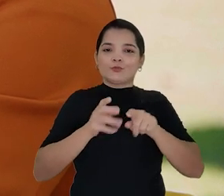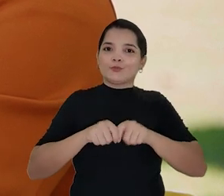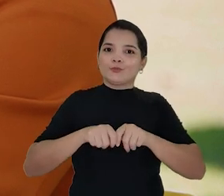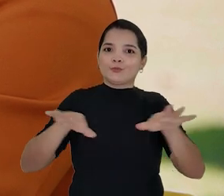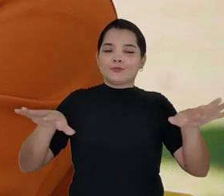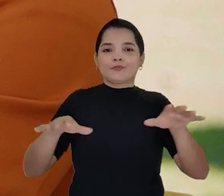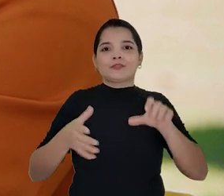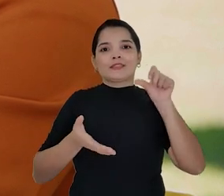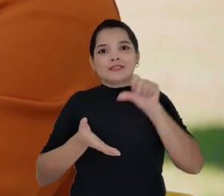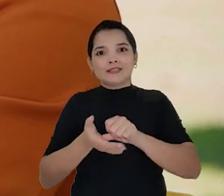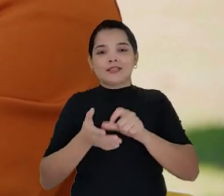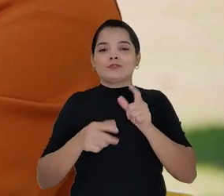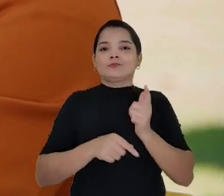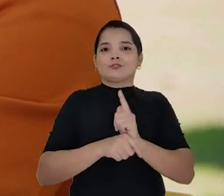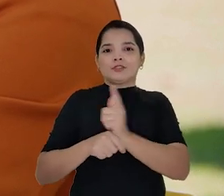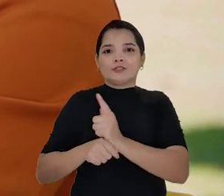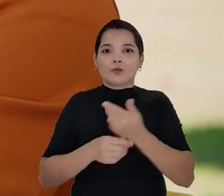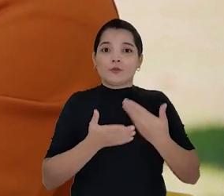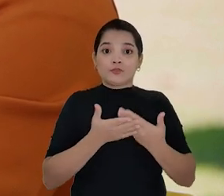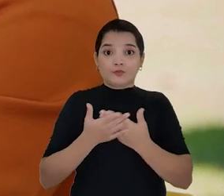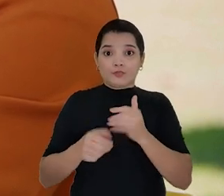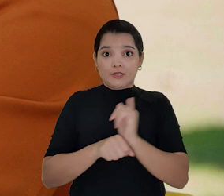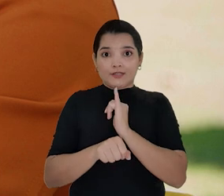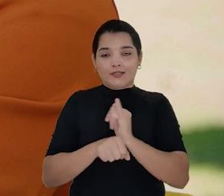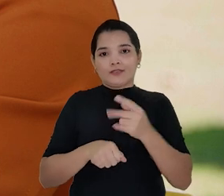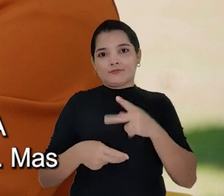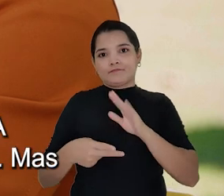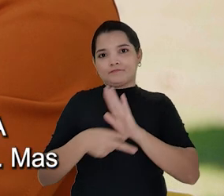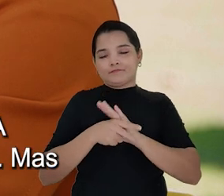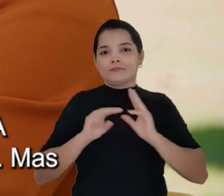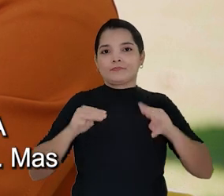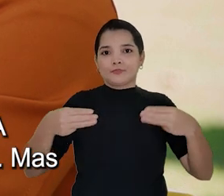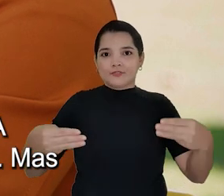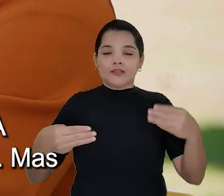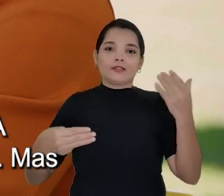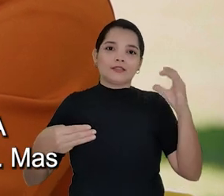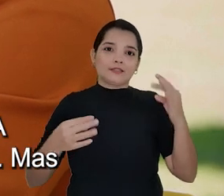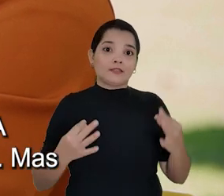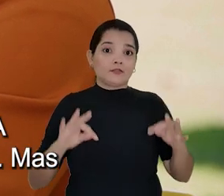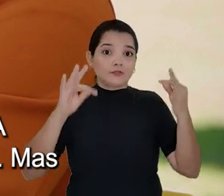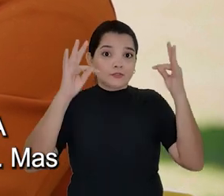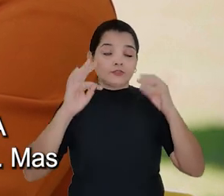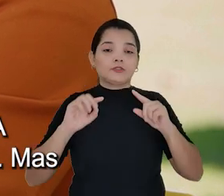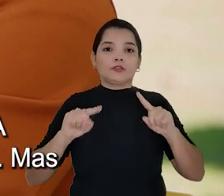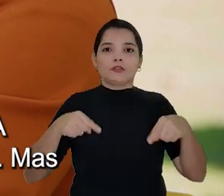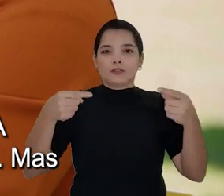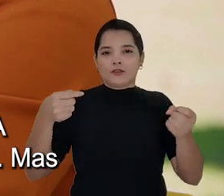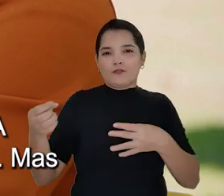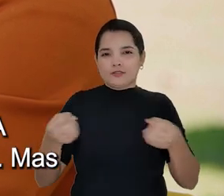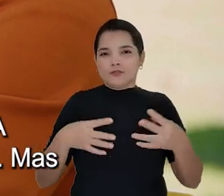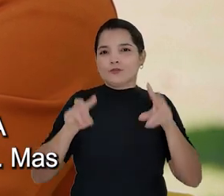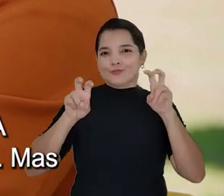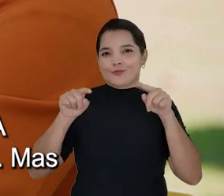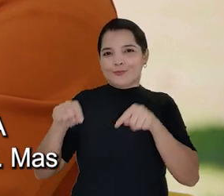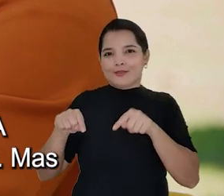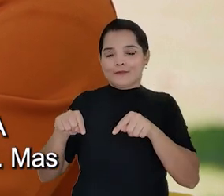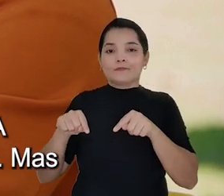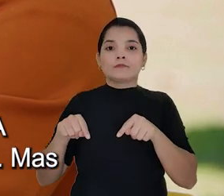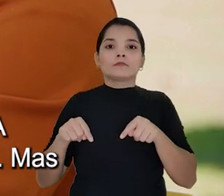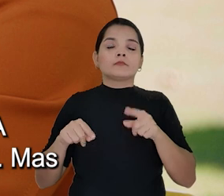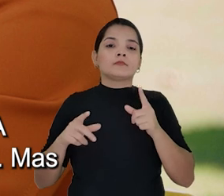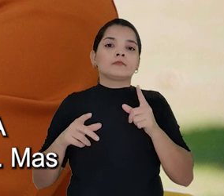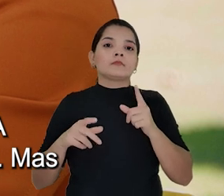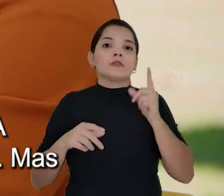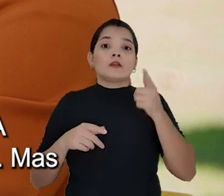recente do centro de gestão e Estudos estratégicos do Ministério da Ciência e Tecnologia e inovação sobre isso a gente forma